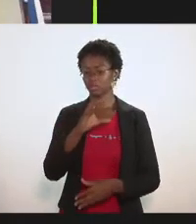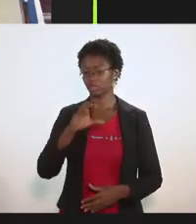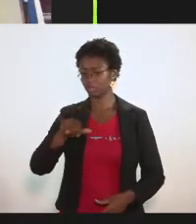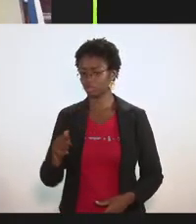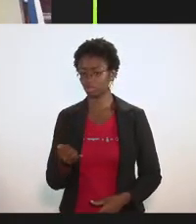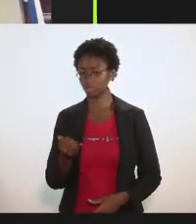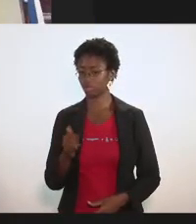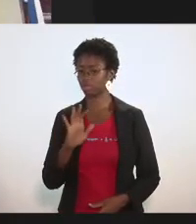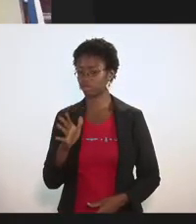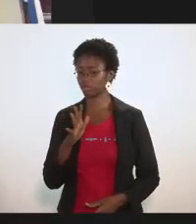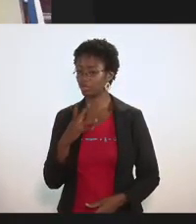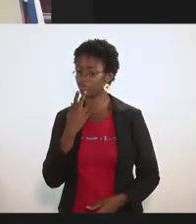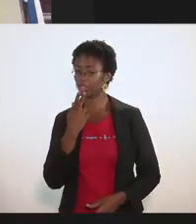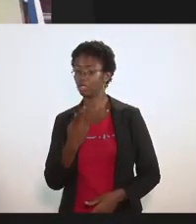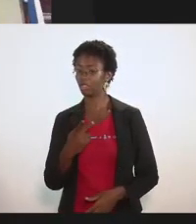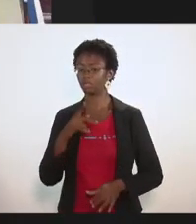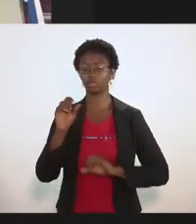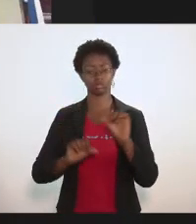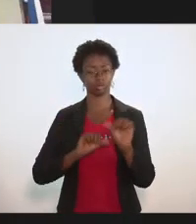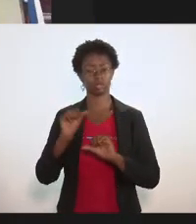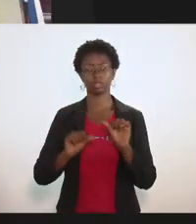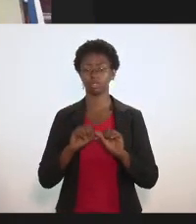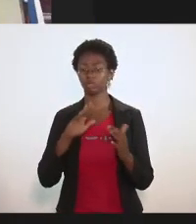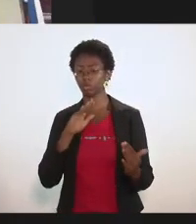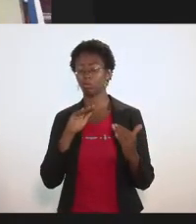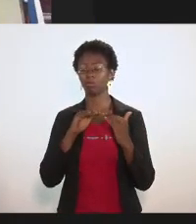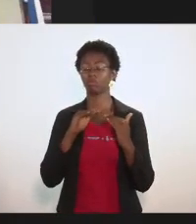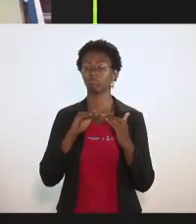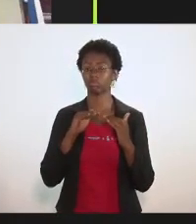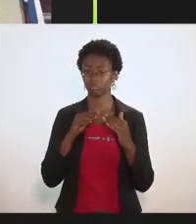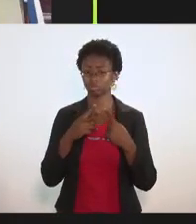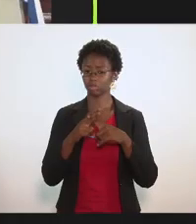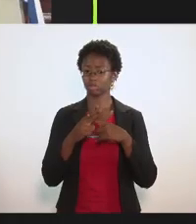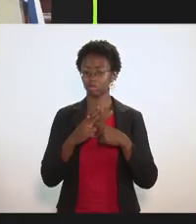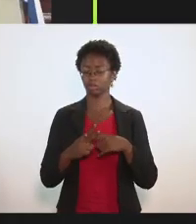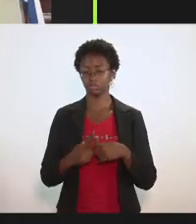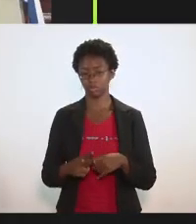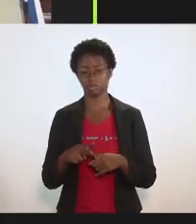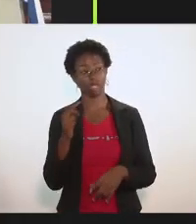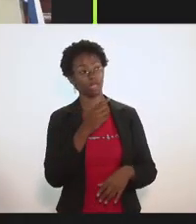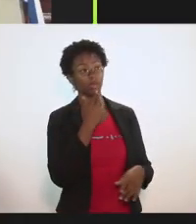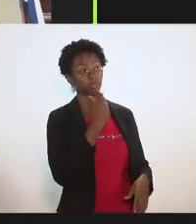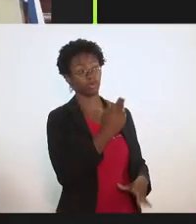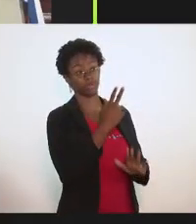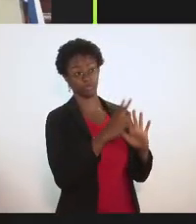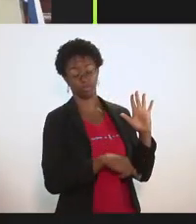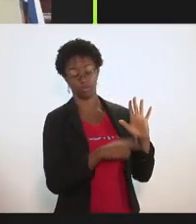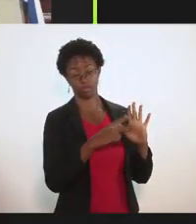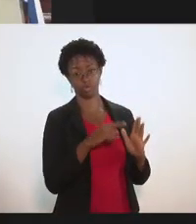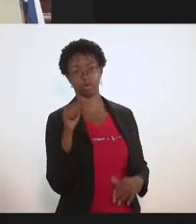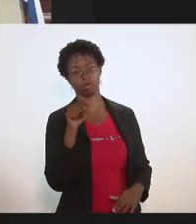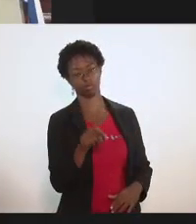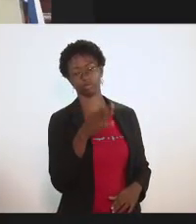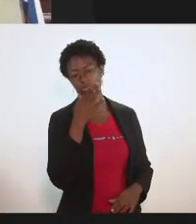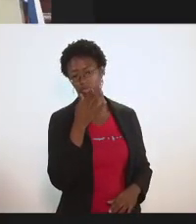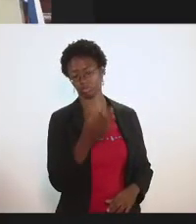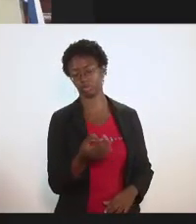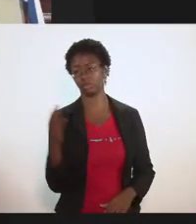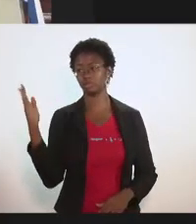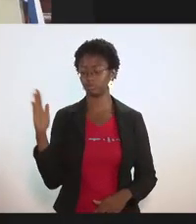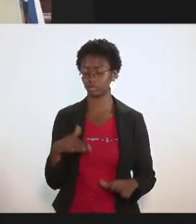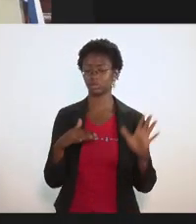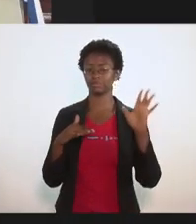gabinete do deputado Valdec ou que o deputado Valdec leve em consideração a parecer pela aprovação das emendas. Como Vossa Excelência